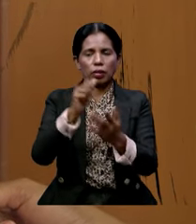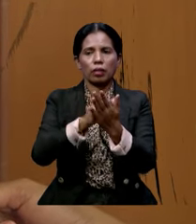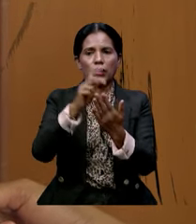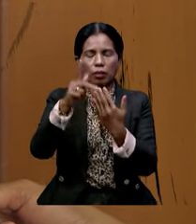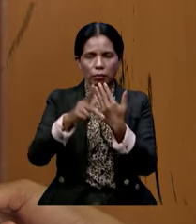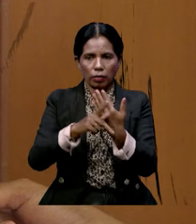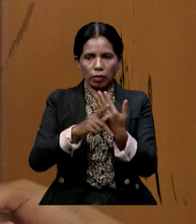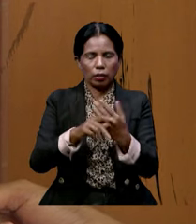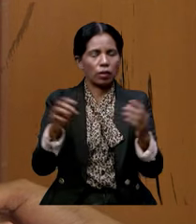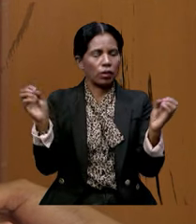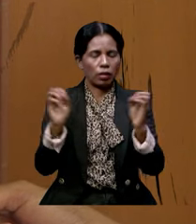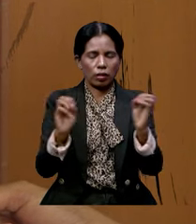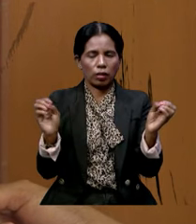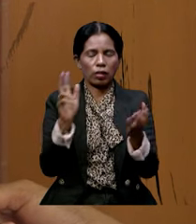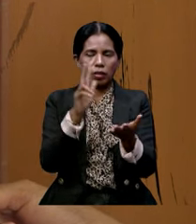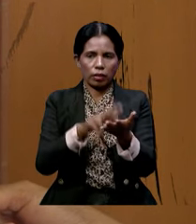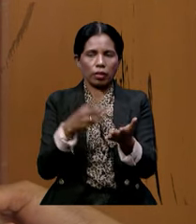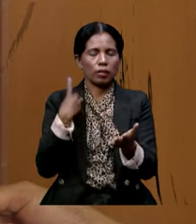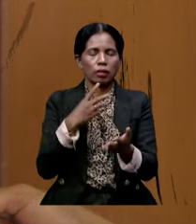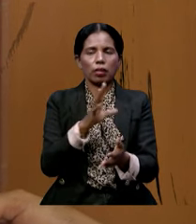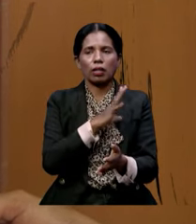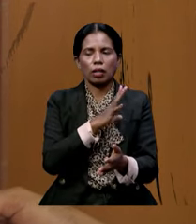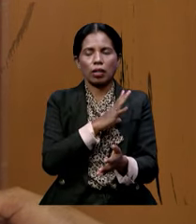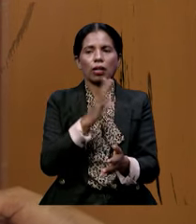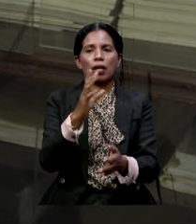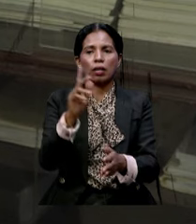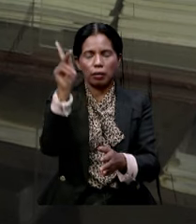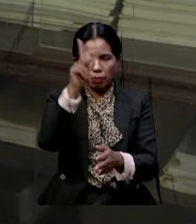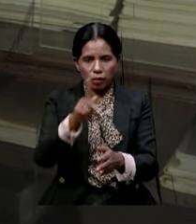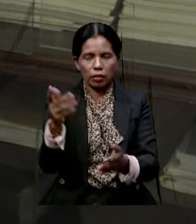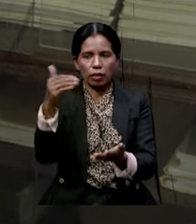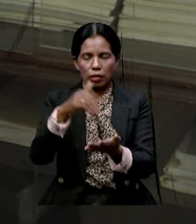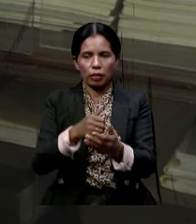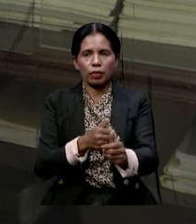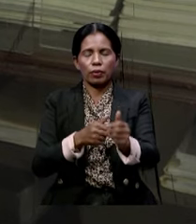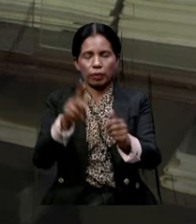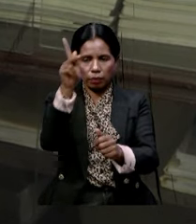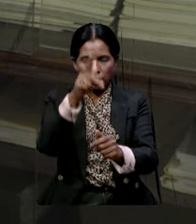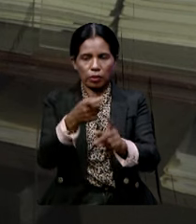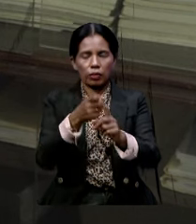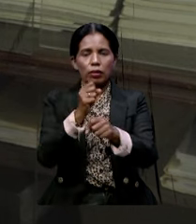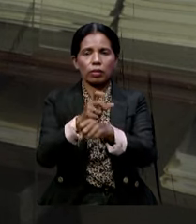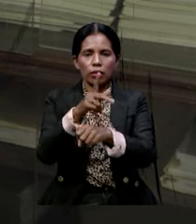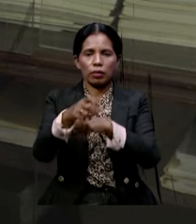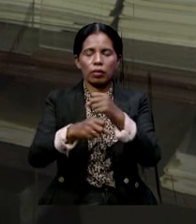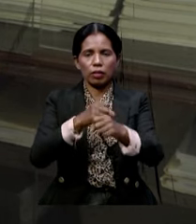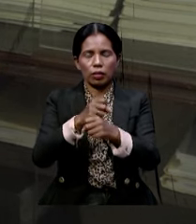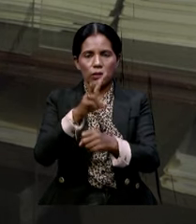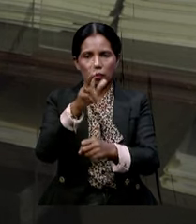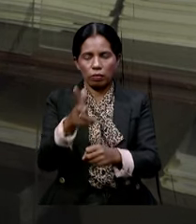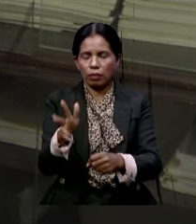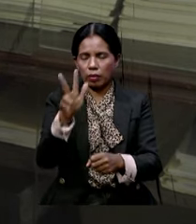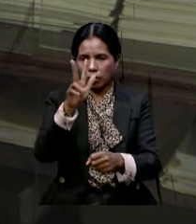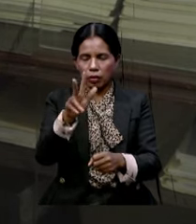bem, rejeita. Então, te tem que ir em fila falha a tu, pesquisa fila falha. Baseada na pesquisa do CFOP e na Rua Recentolo,